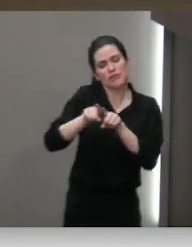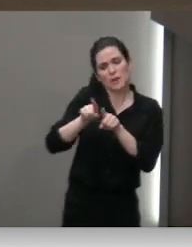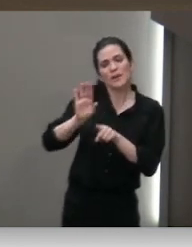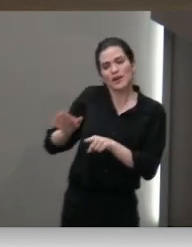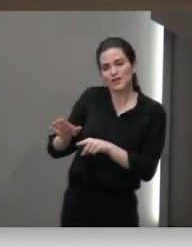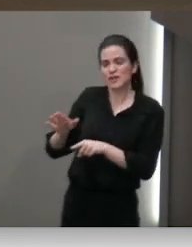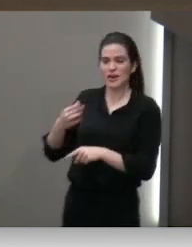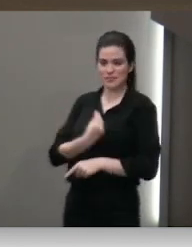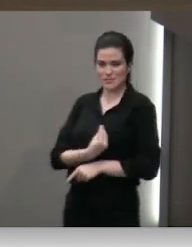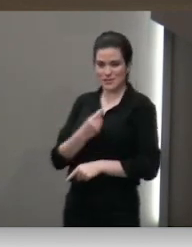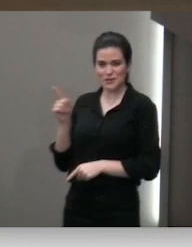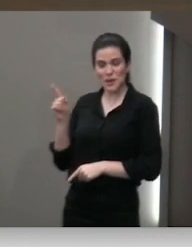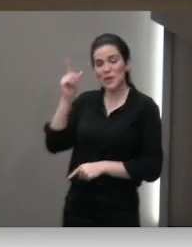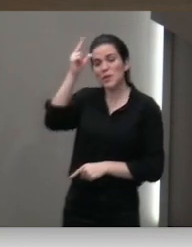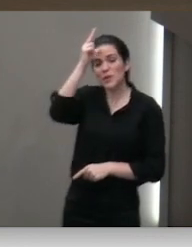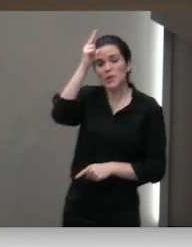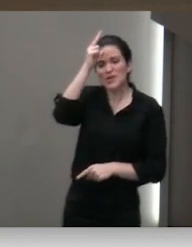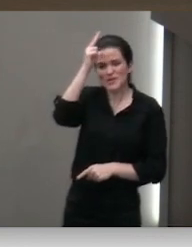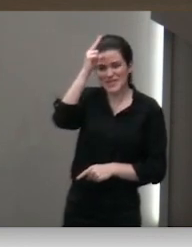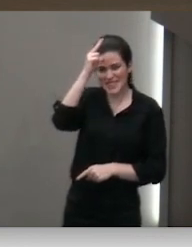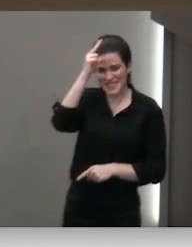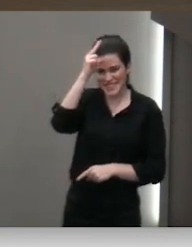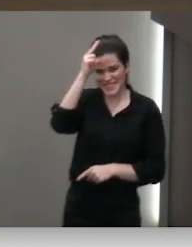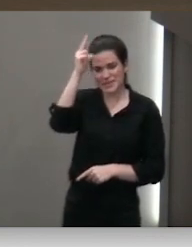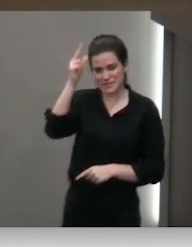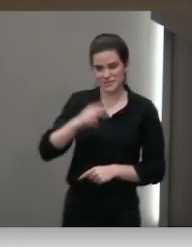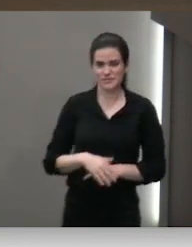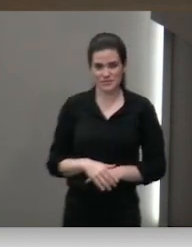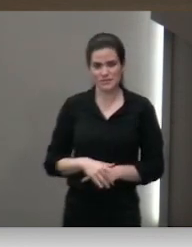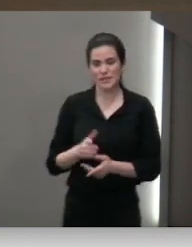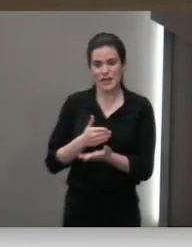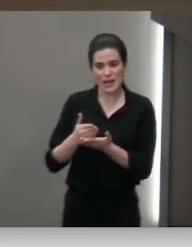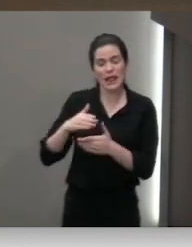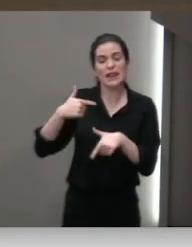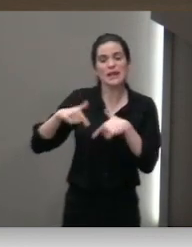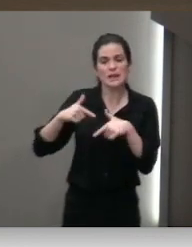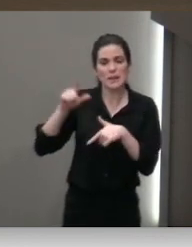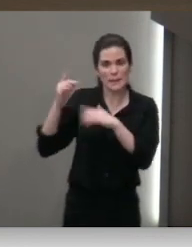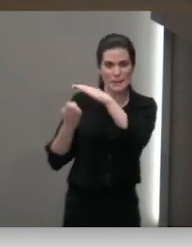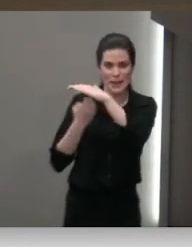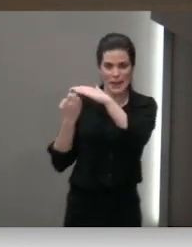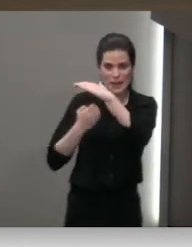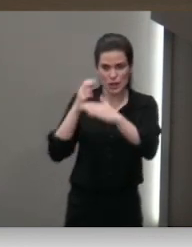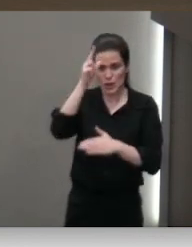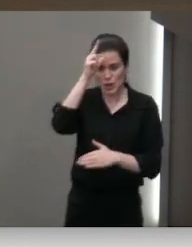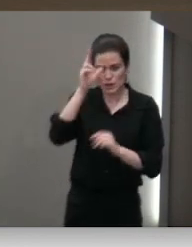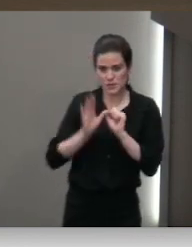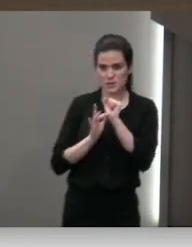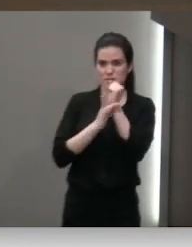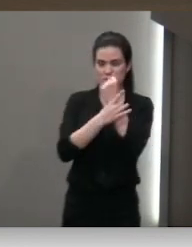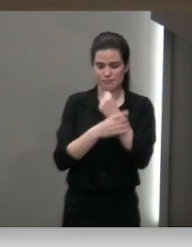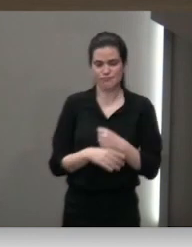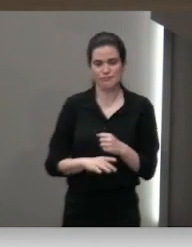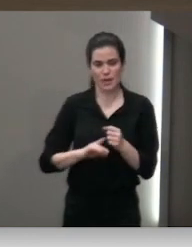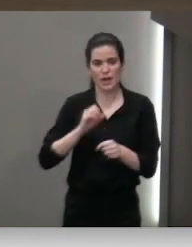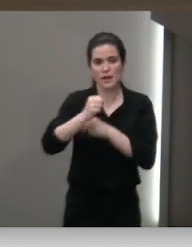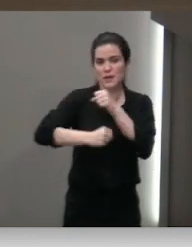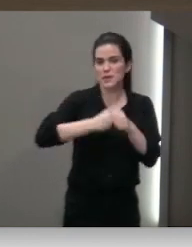Hamburgo, onde começou a trabalhar na empresa Novo Hamburgo Seguros. Retornou no ano